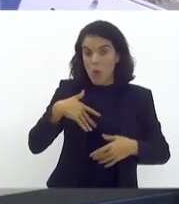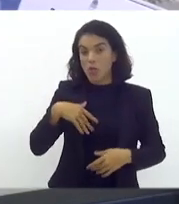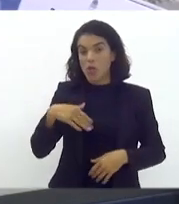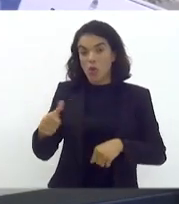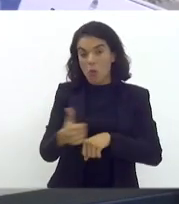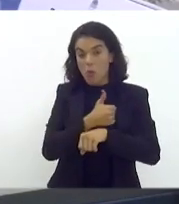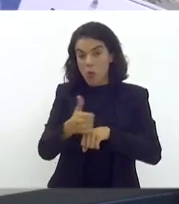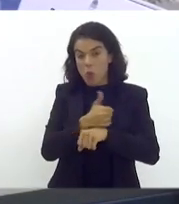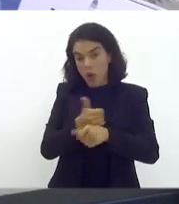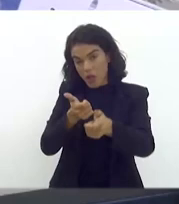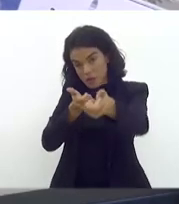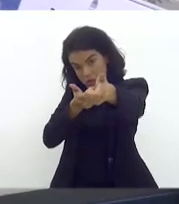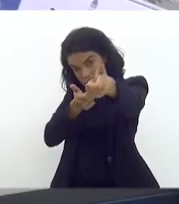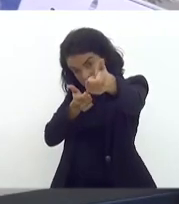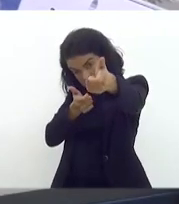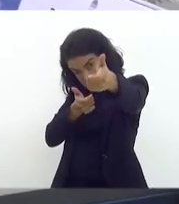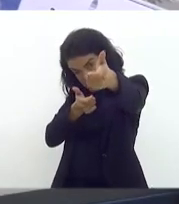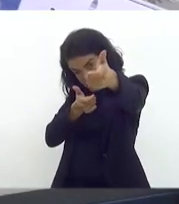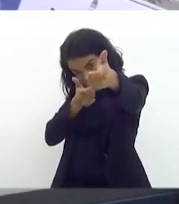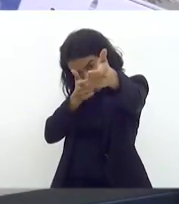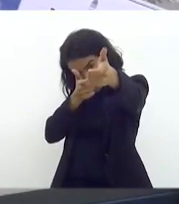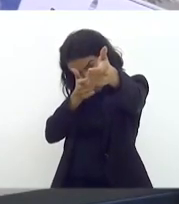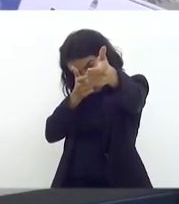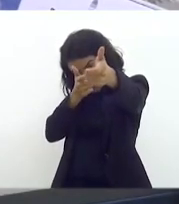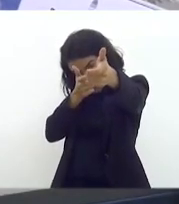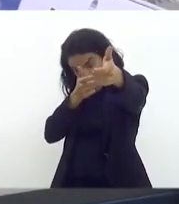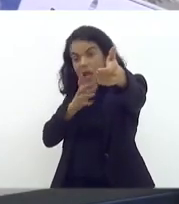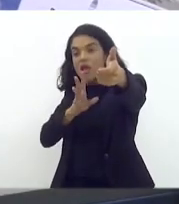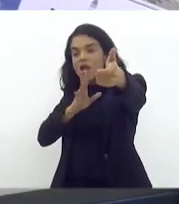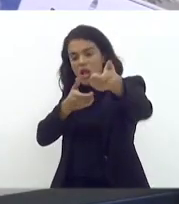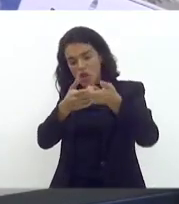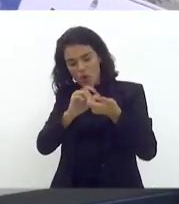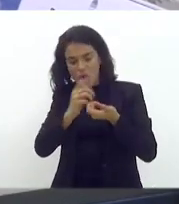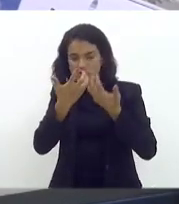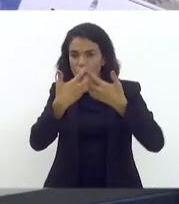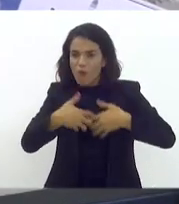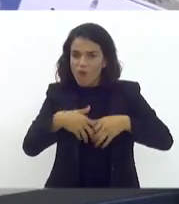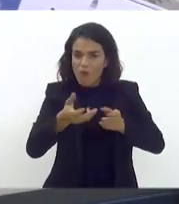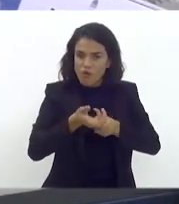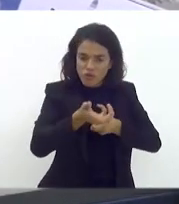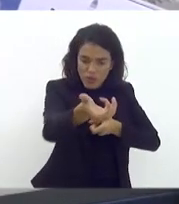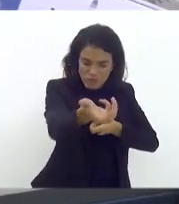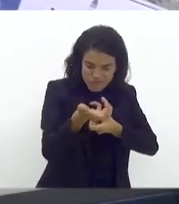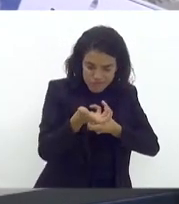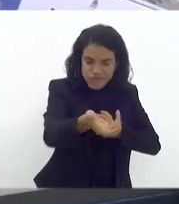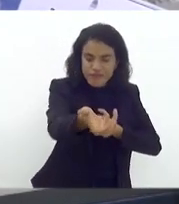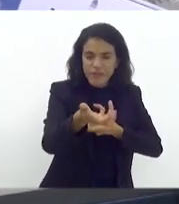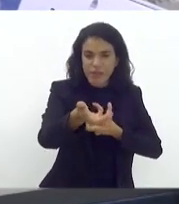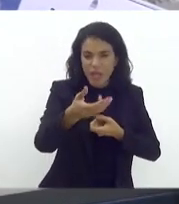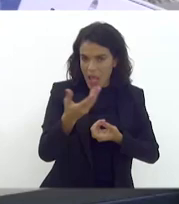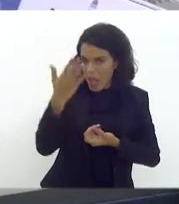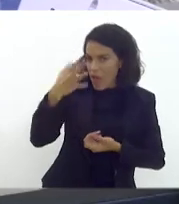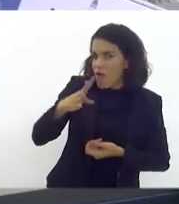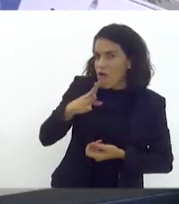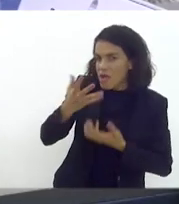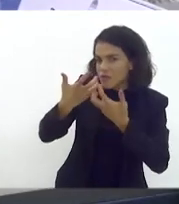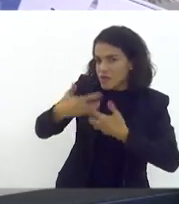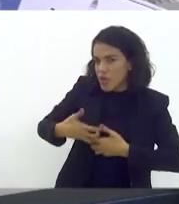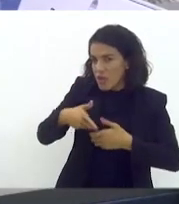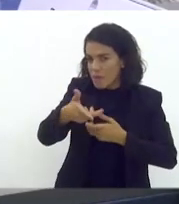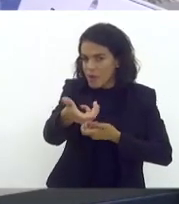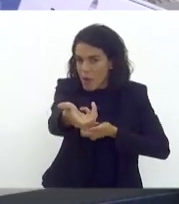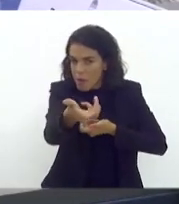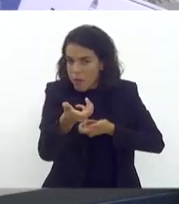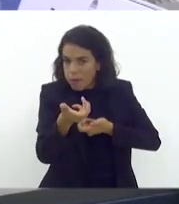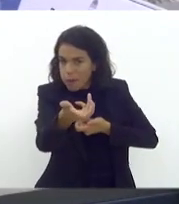da Polícia Civil ele conhece o armamento funcionamento de o mecanismo de funcionamento dessa